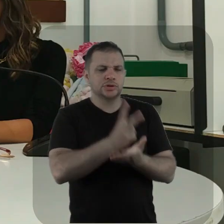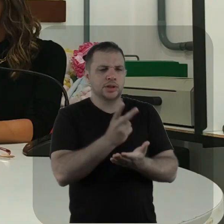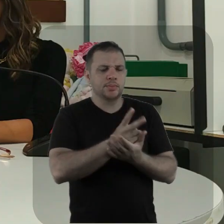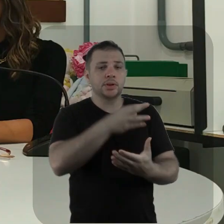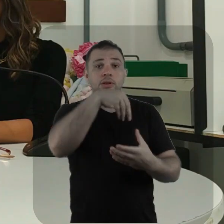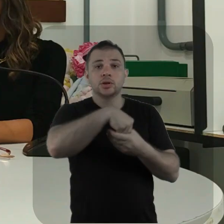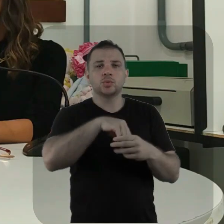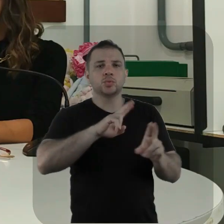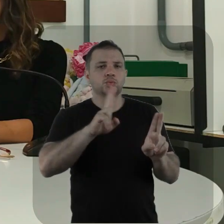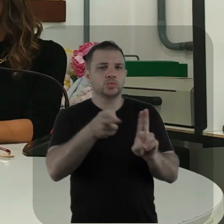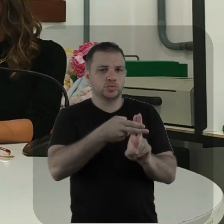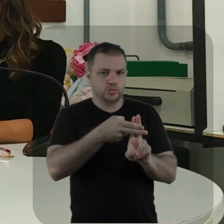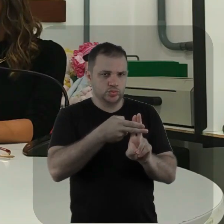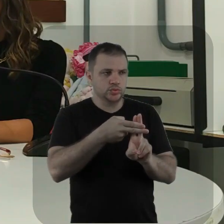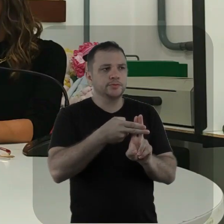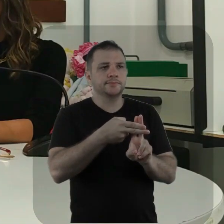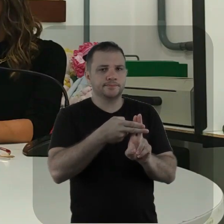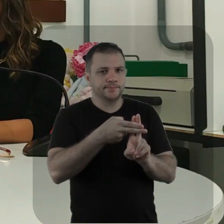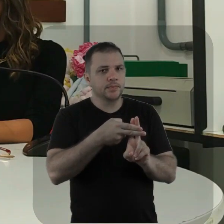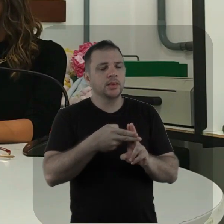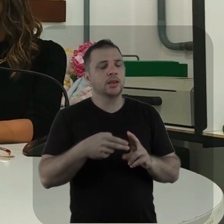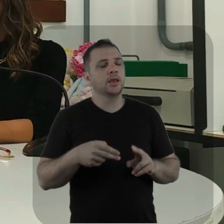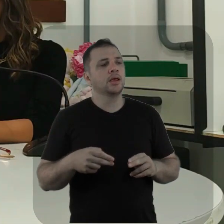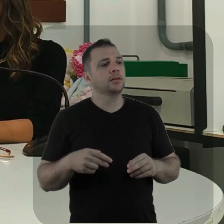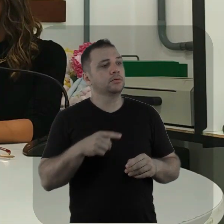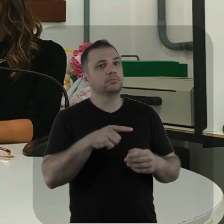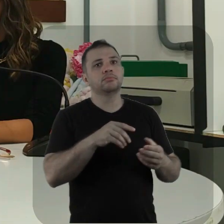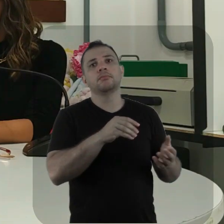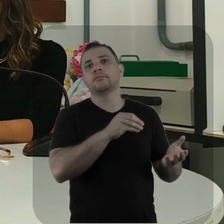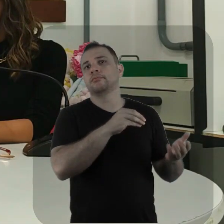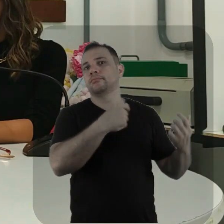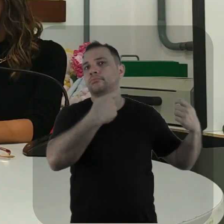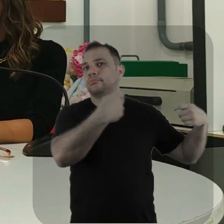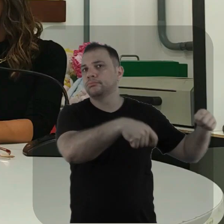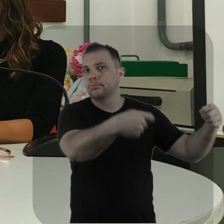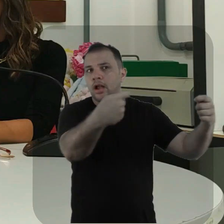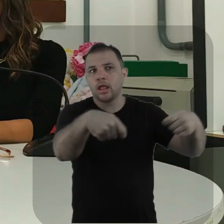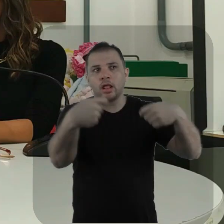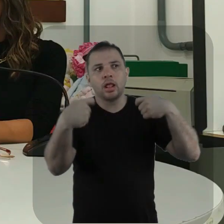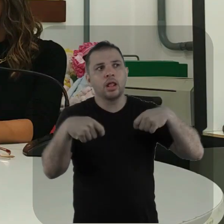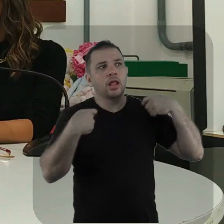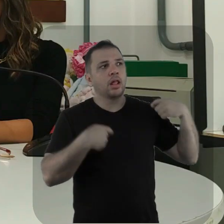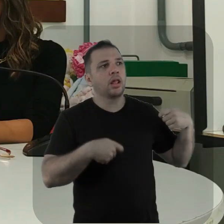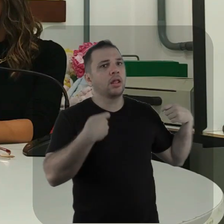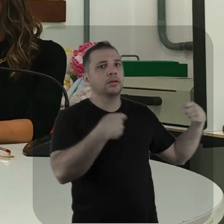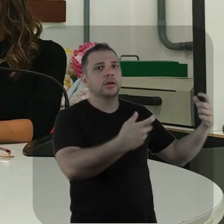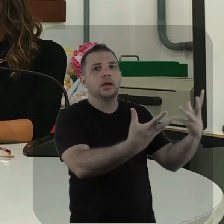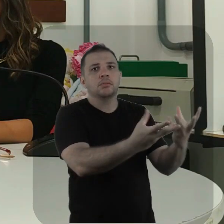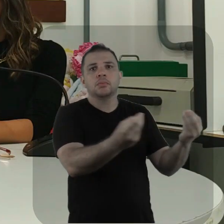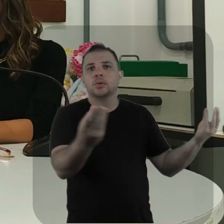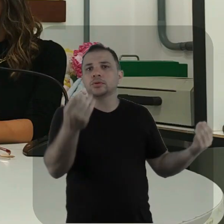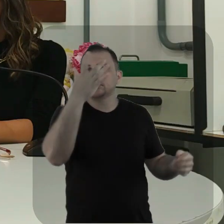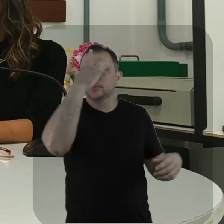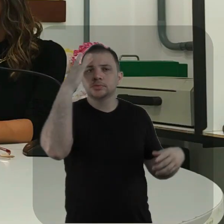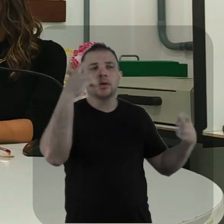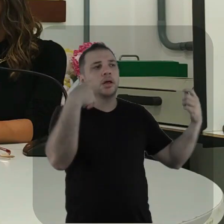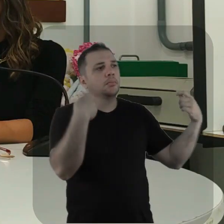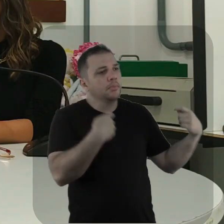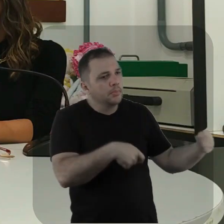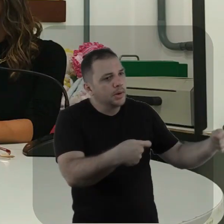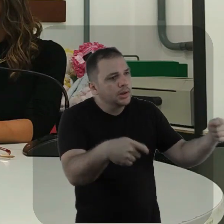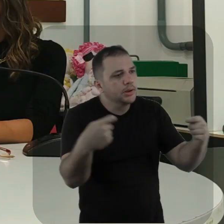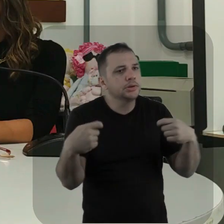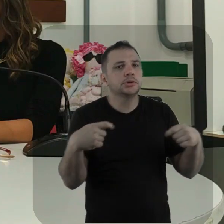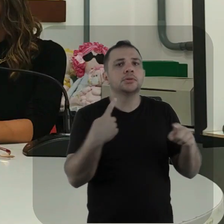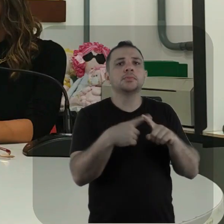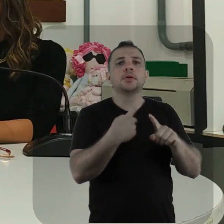Sistema Único de Saúde. Eu também atuo pelo SUS, então, de fato, a demanda é muito grande, né, um quantitativo imenso de